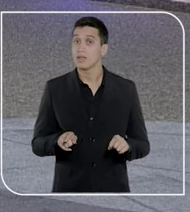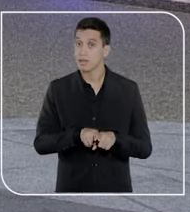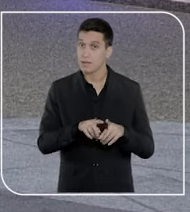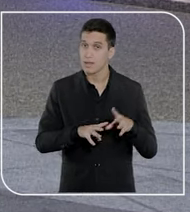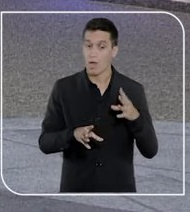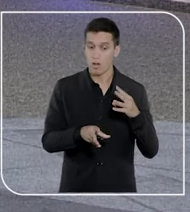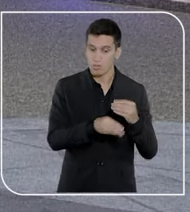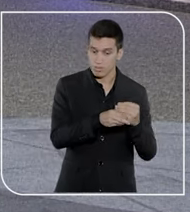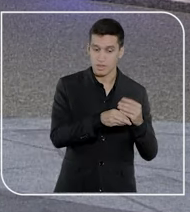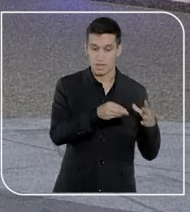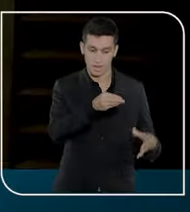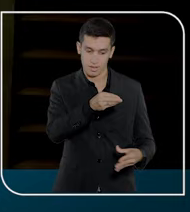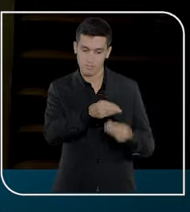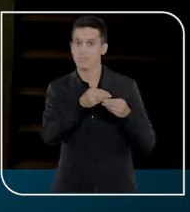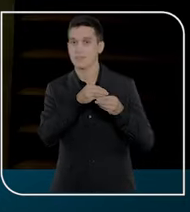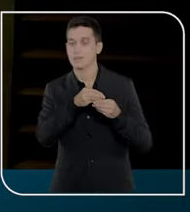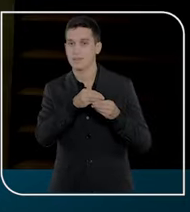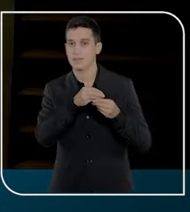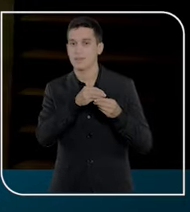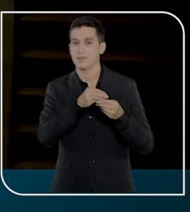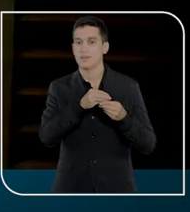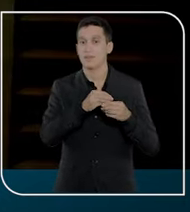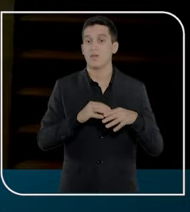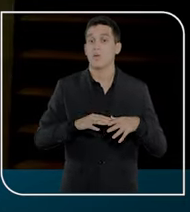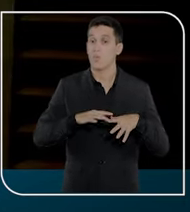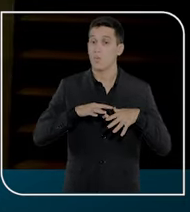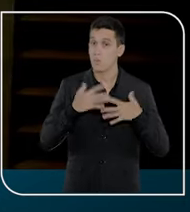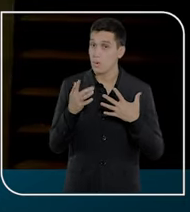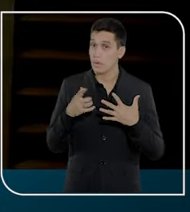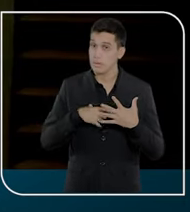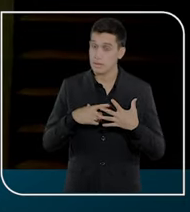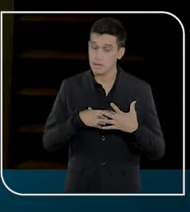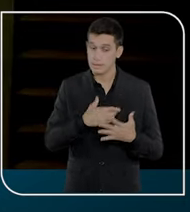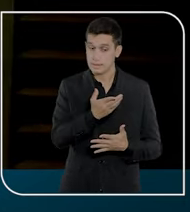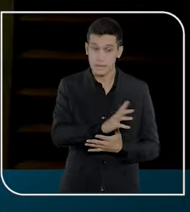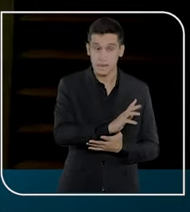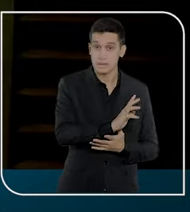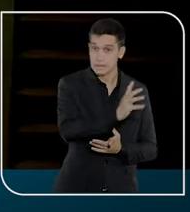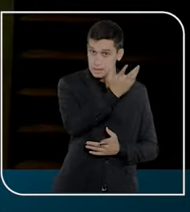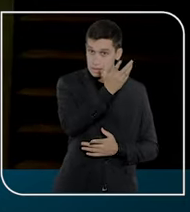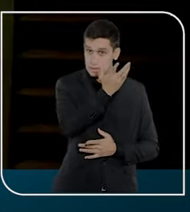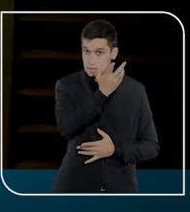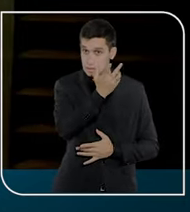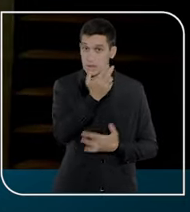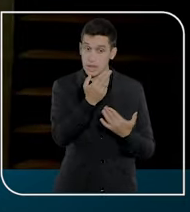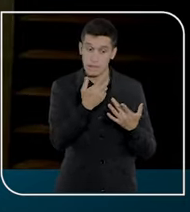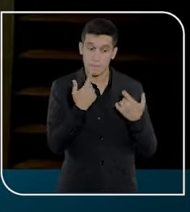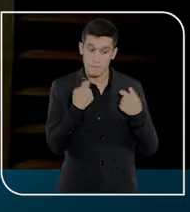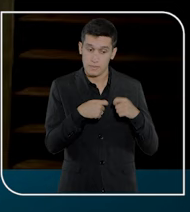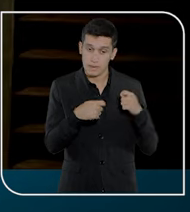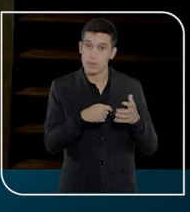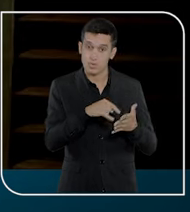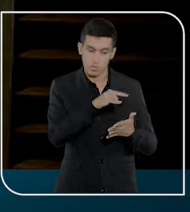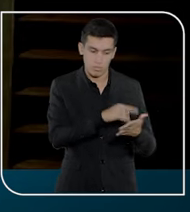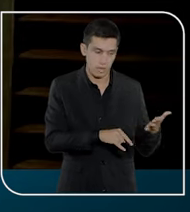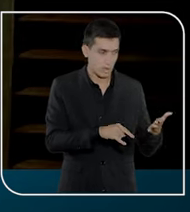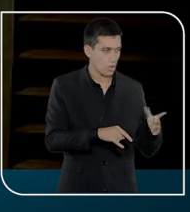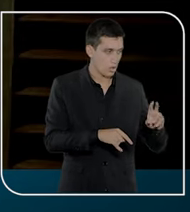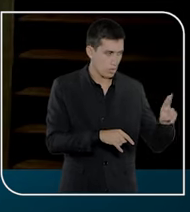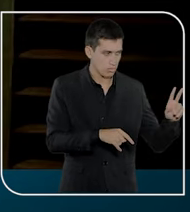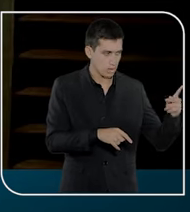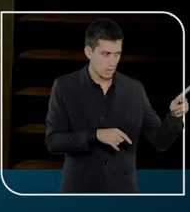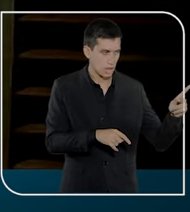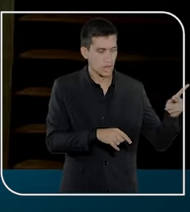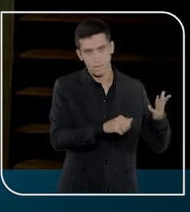complementando a complementação, quando tem a adjudicação, como ela faz uma transferência de bens